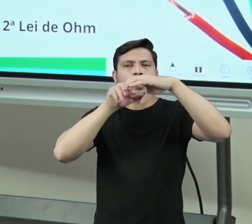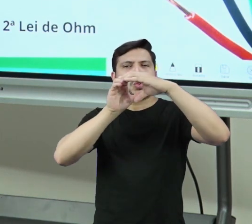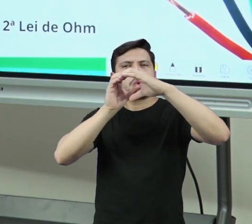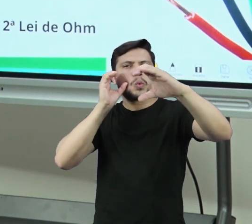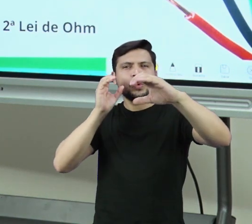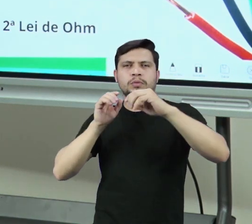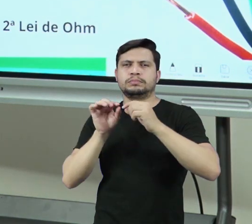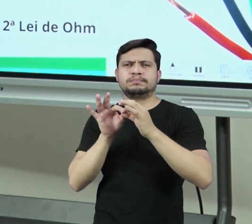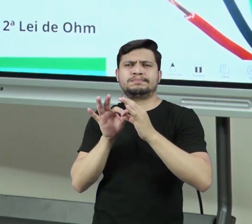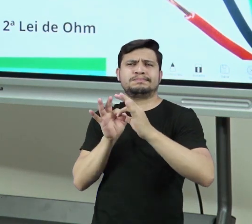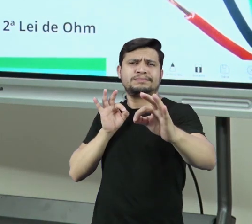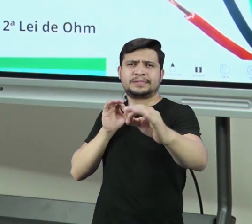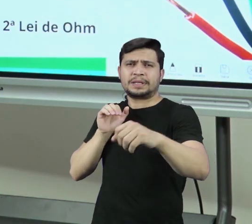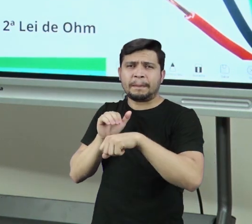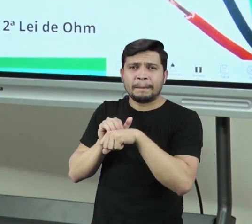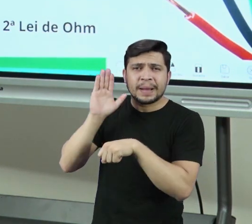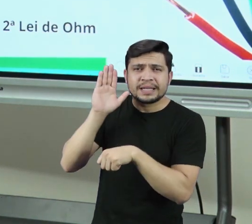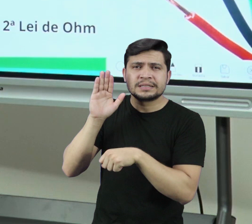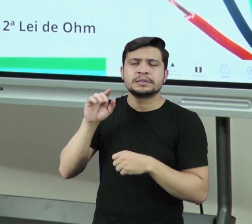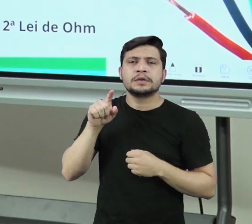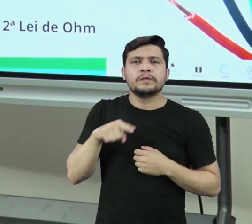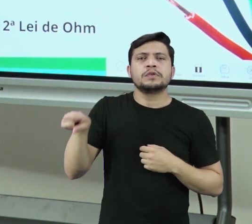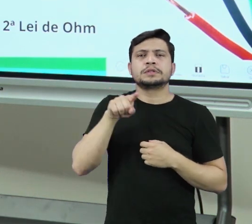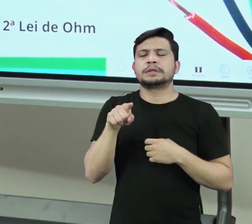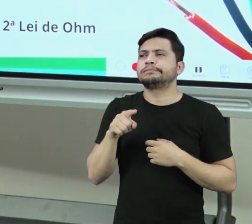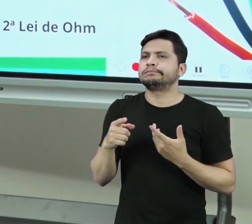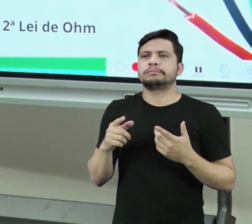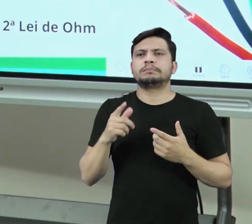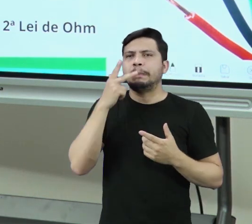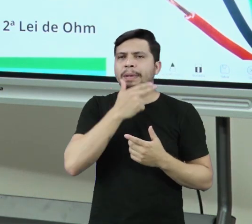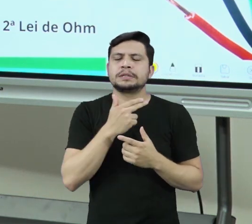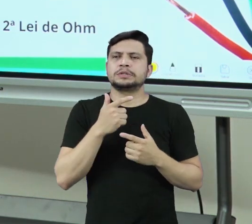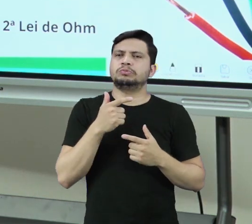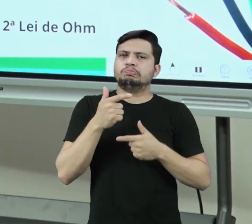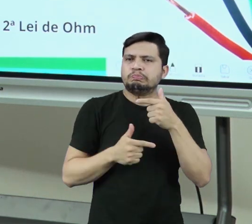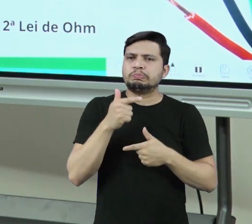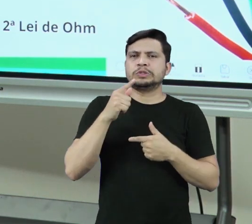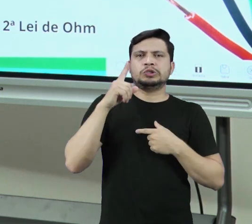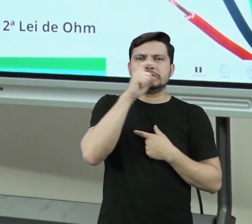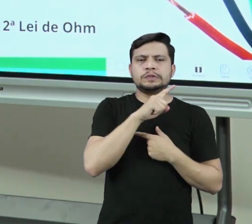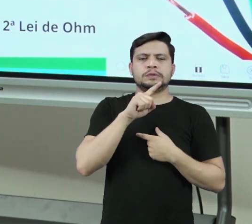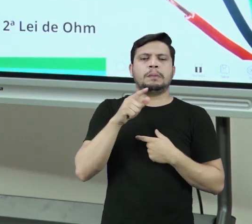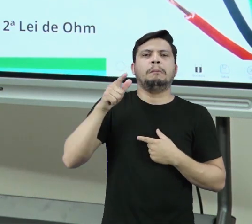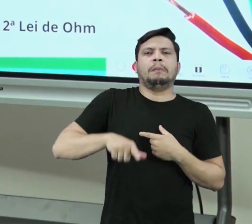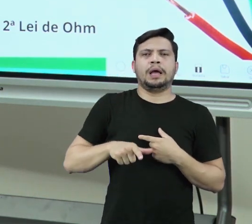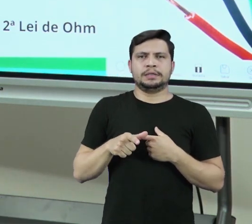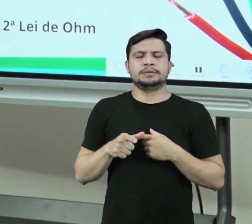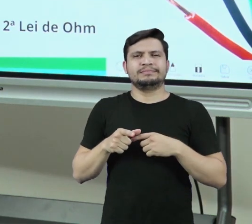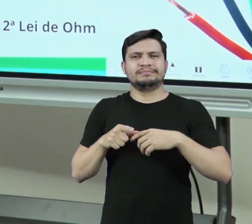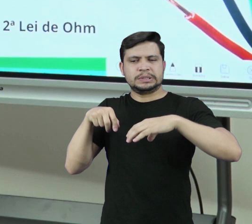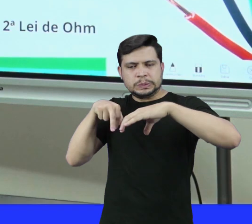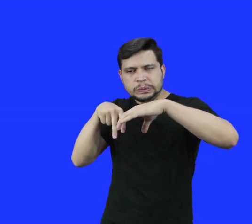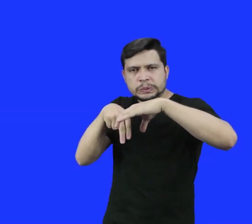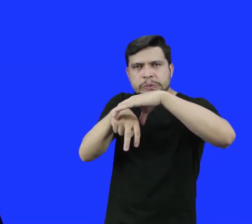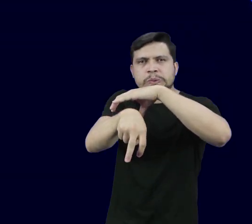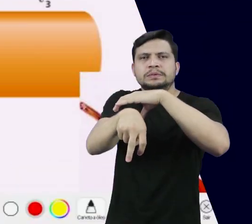longo desse túnel. Então seria mais ou menos aí essa analogia, né, que a gente pode ter. Outra situação que ele